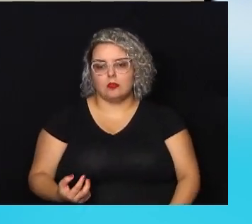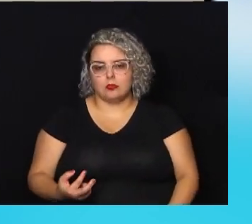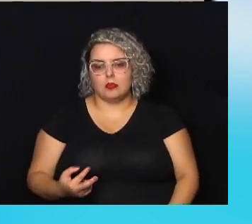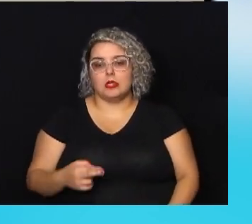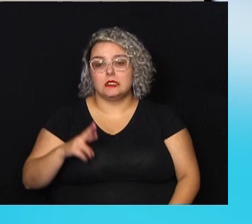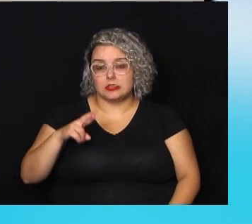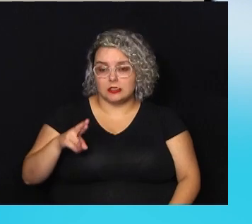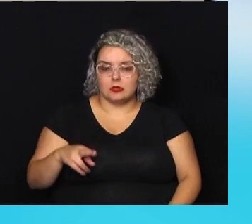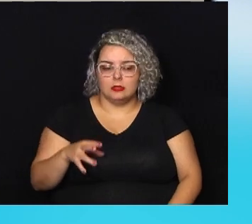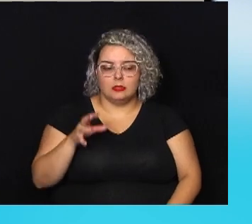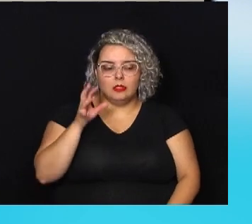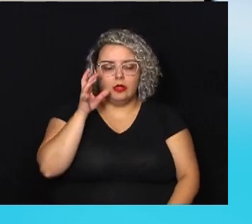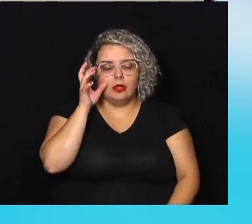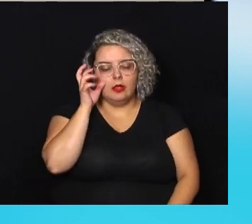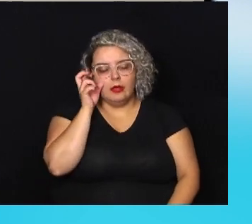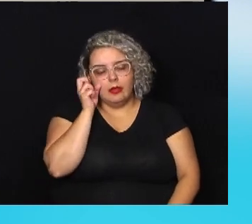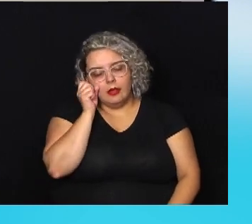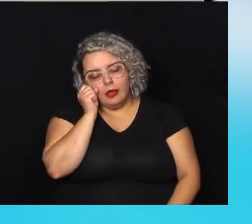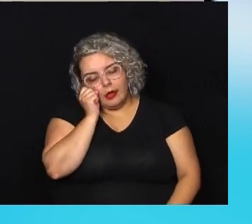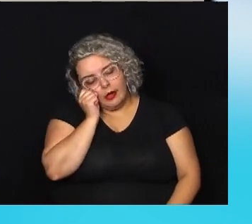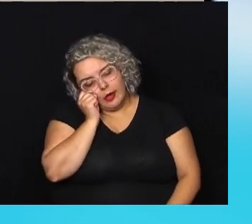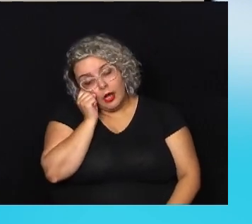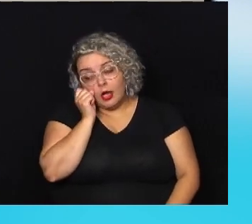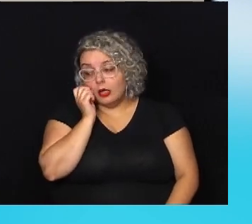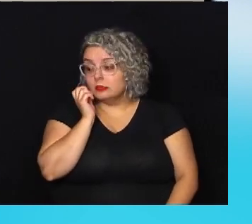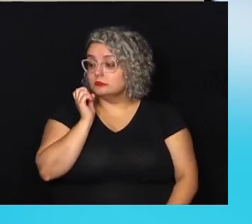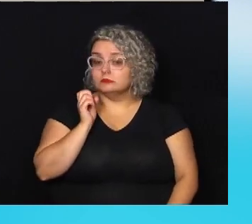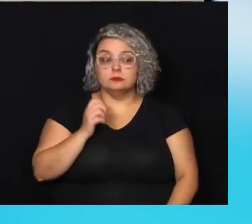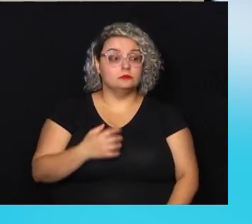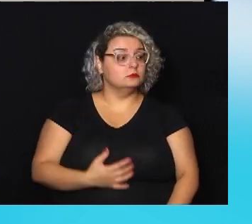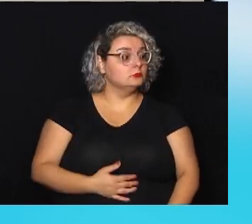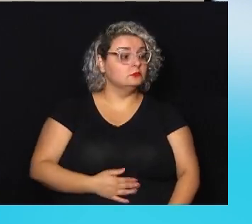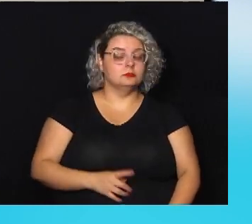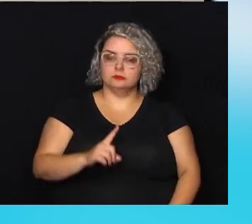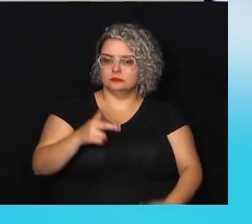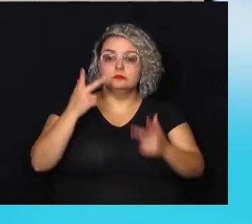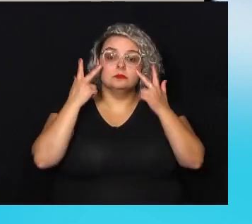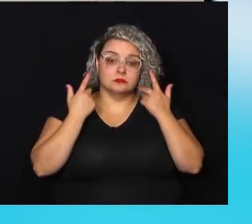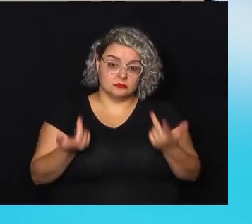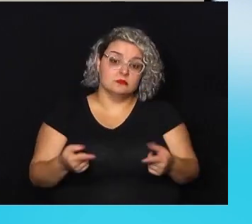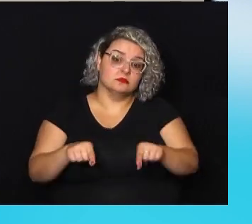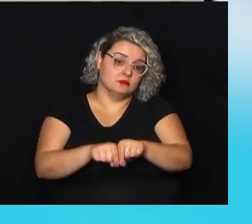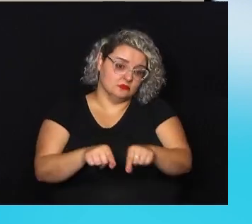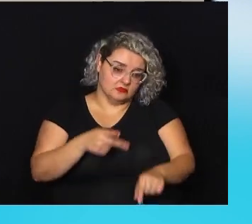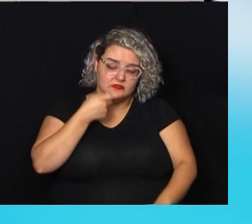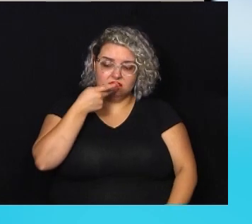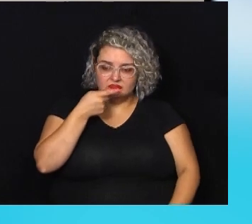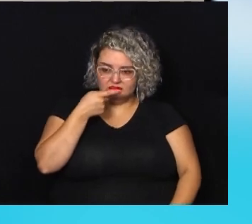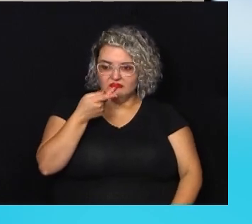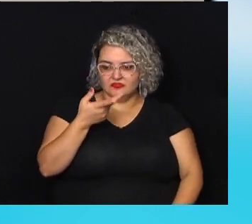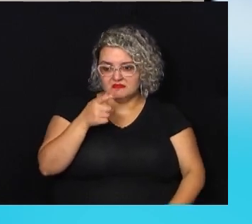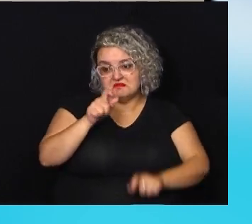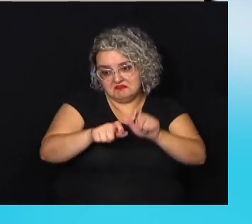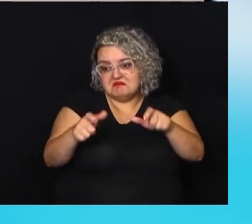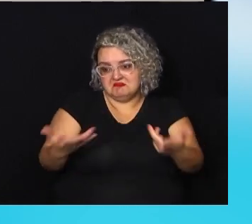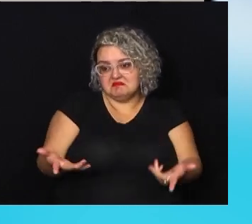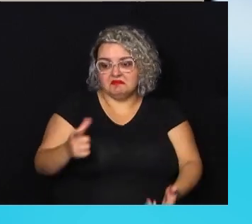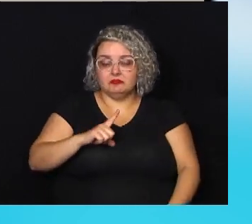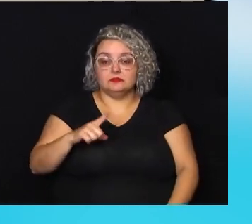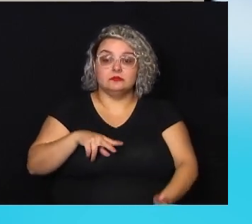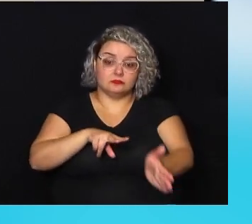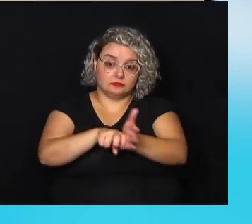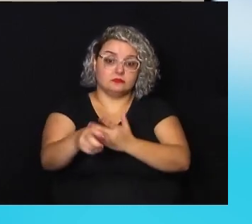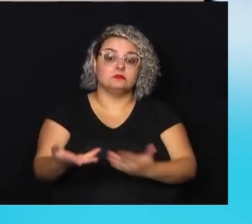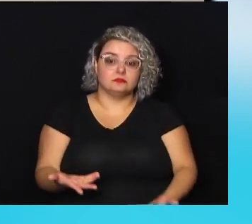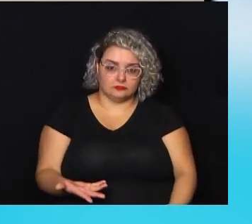que algumas causas de sonolência não são tão comuns, mas que a gente precisa falar sobre elas também, até